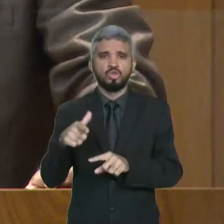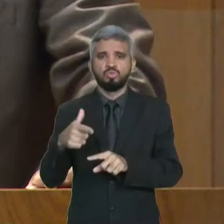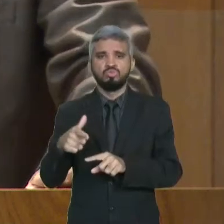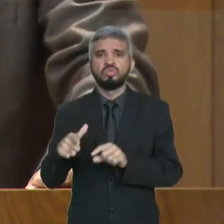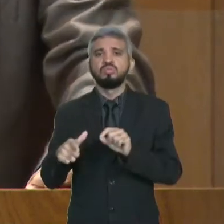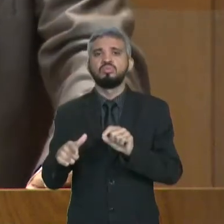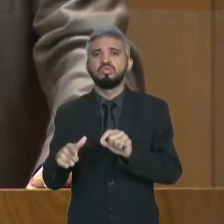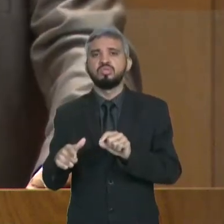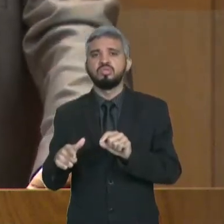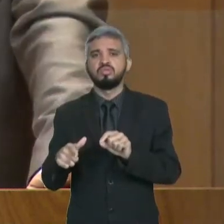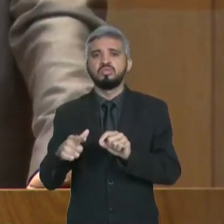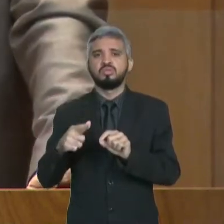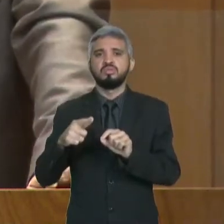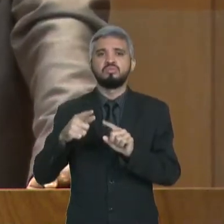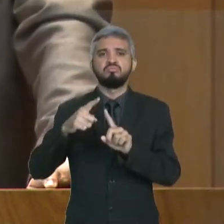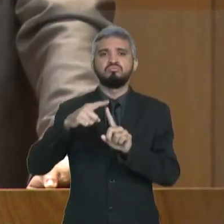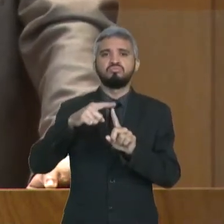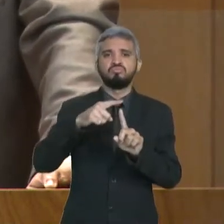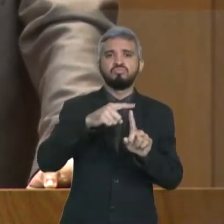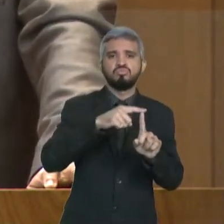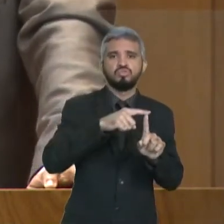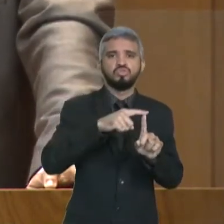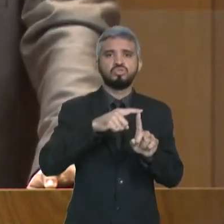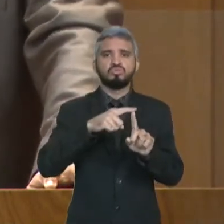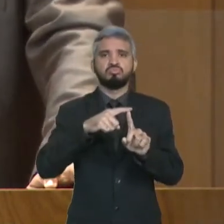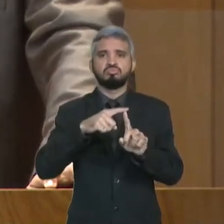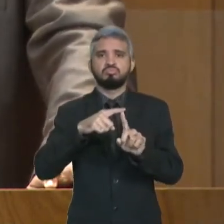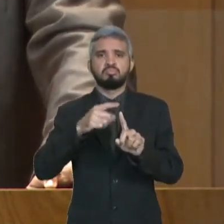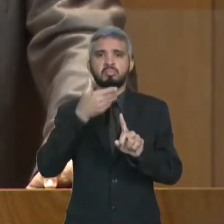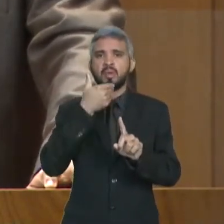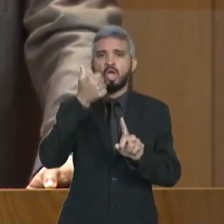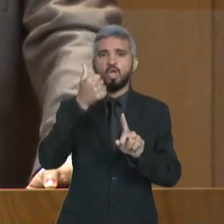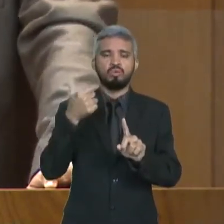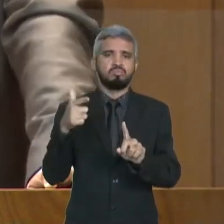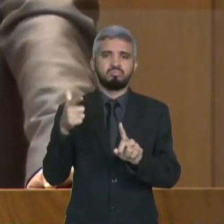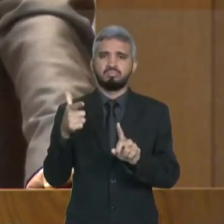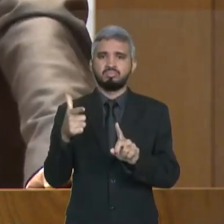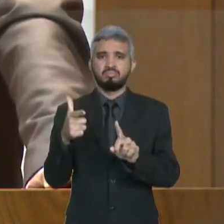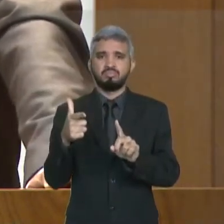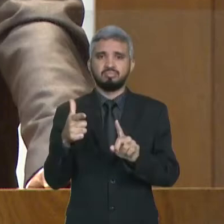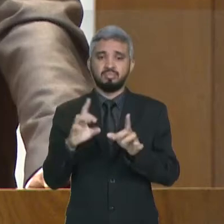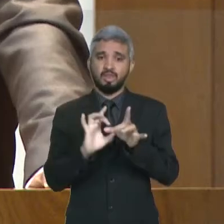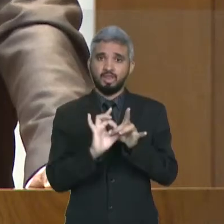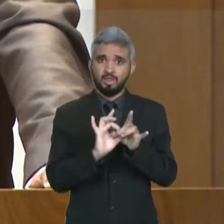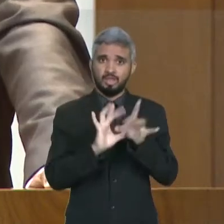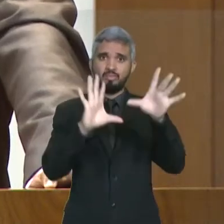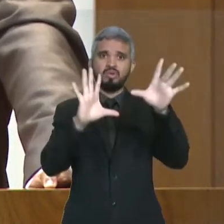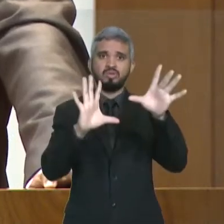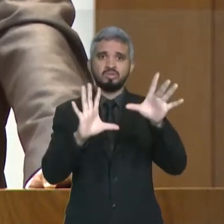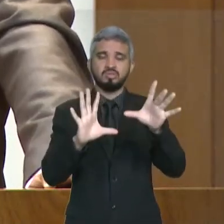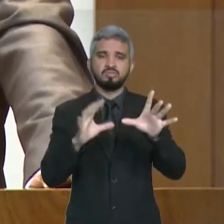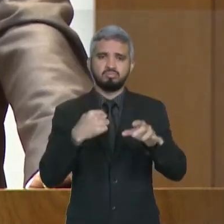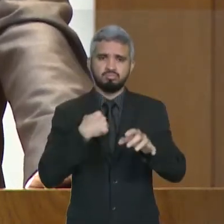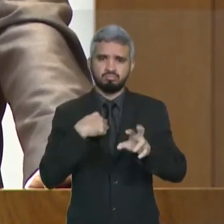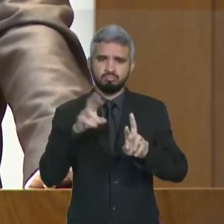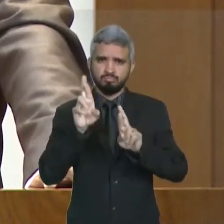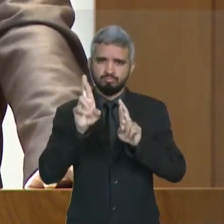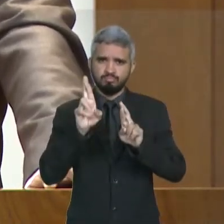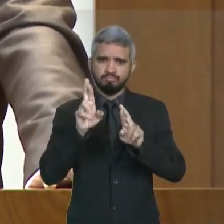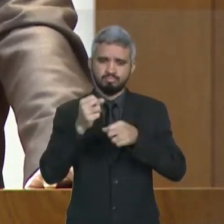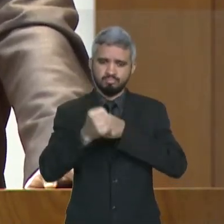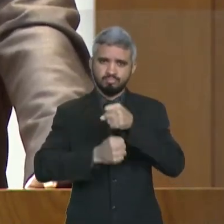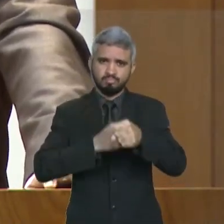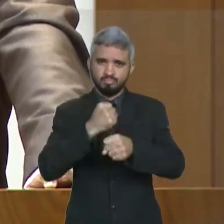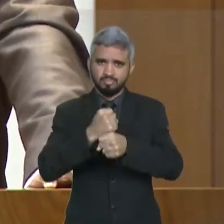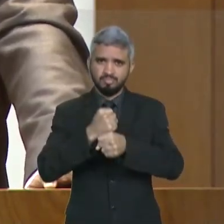e eu tenho certeza que ano que vem a população que o colocou haverá de ser a população que